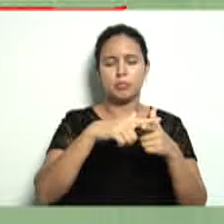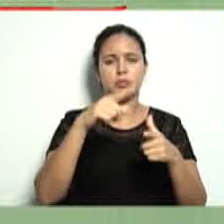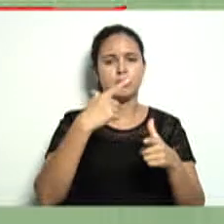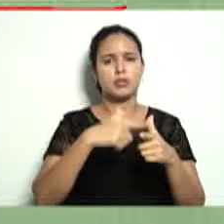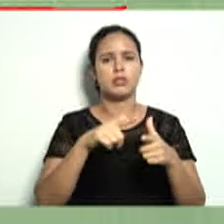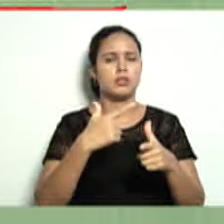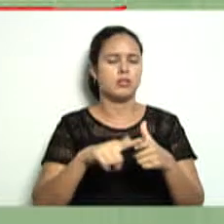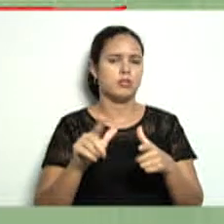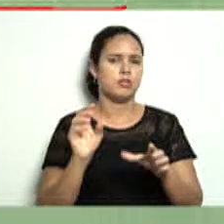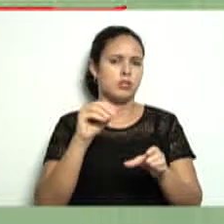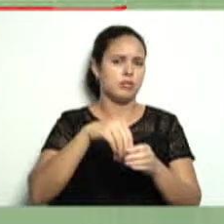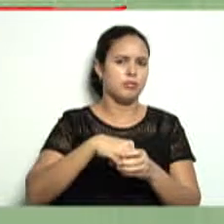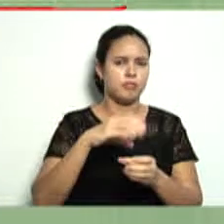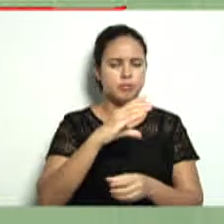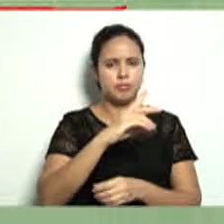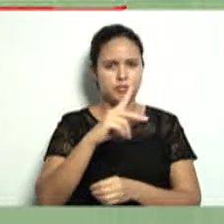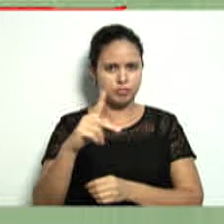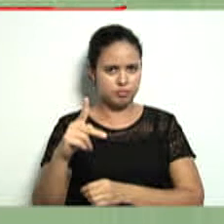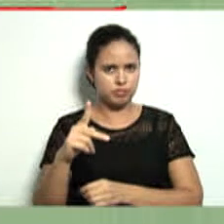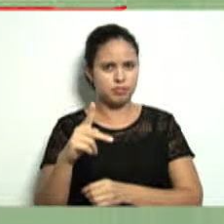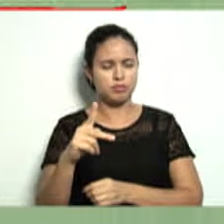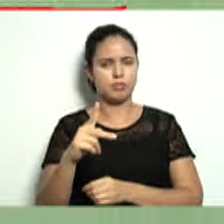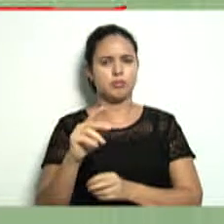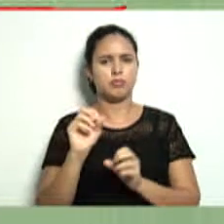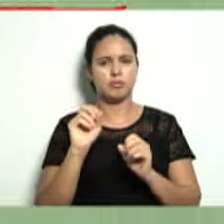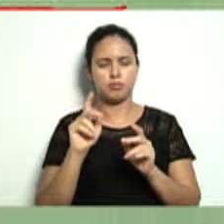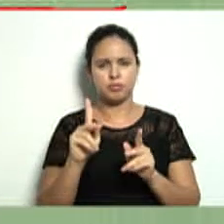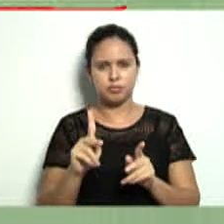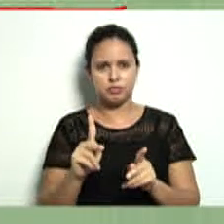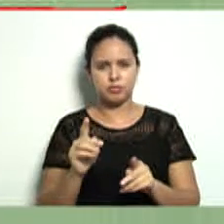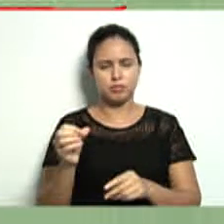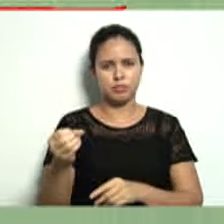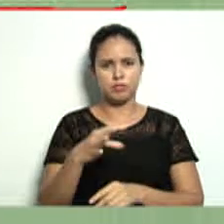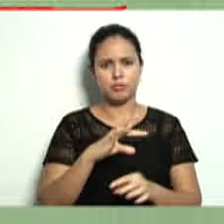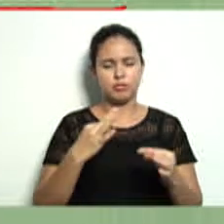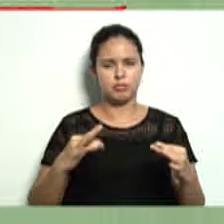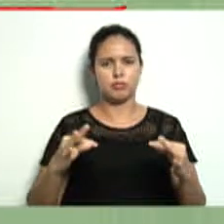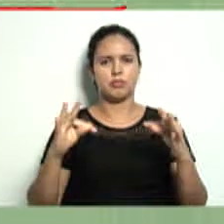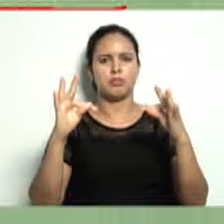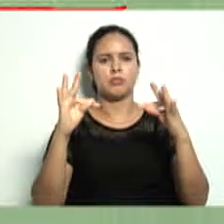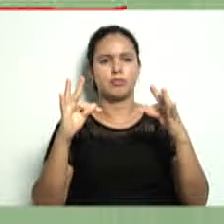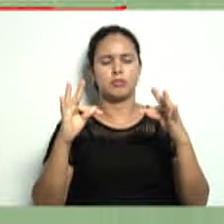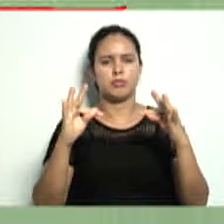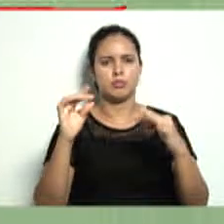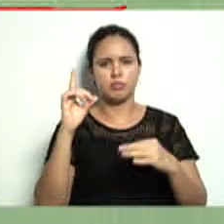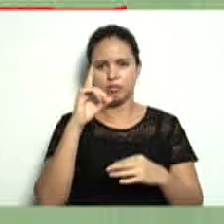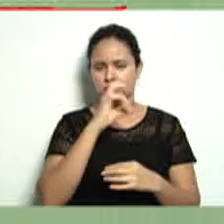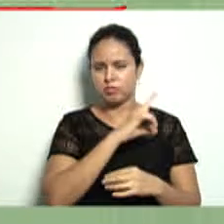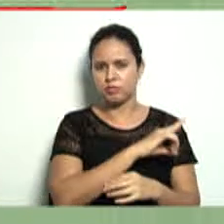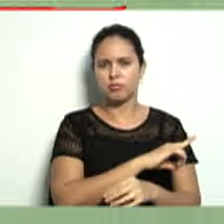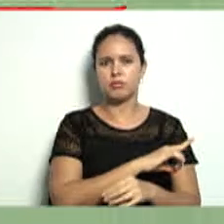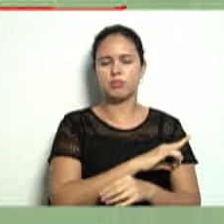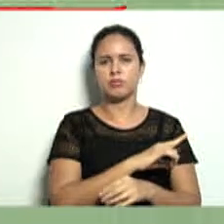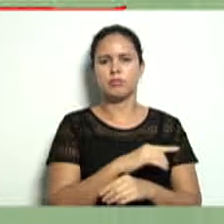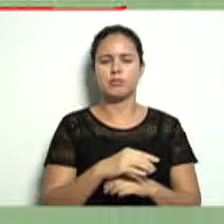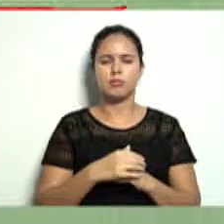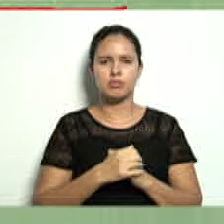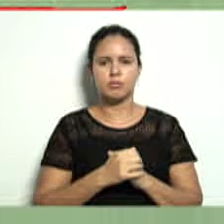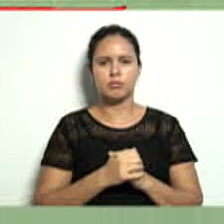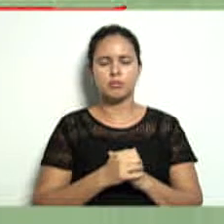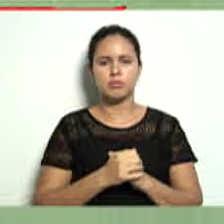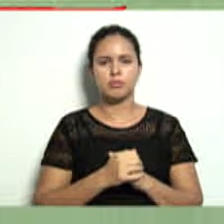aí a favor das inovações, a dificuldade em relação